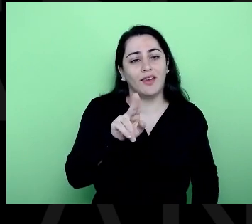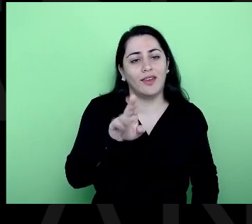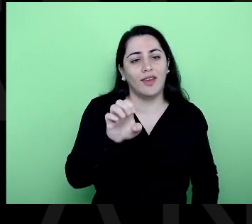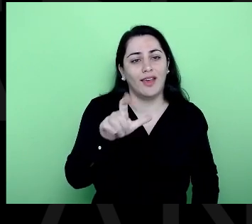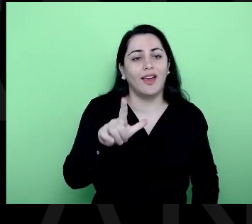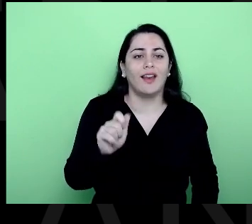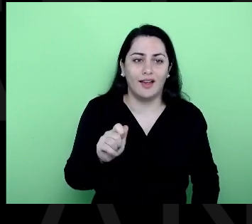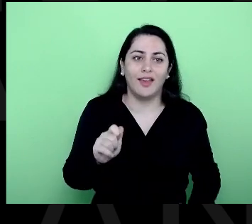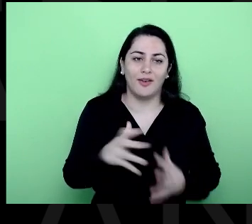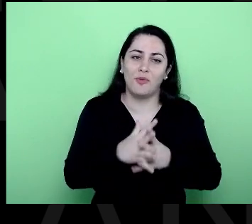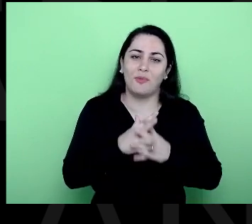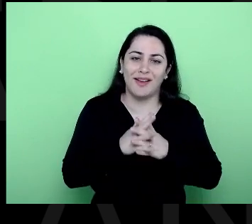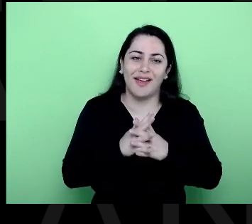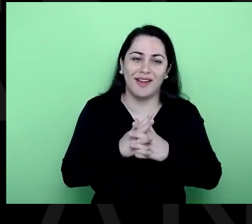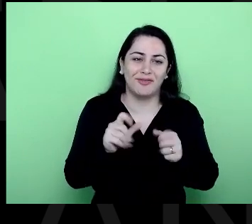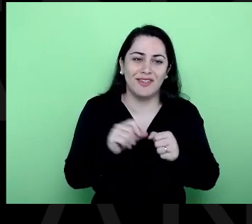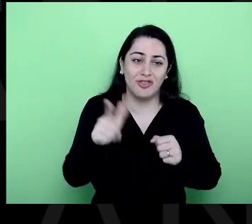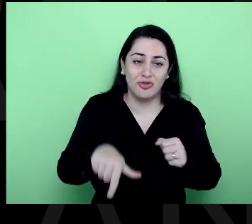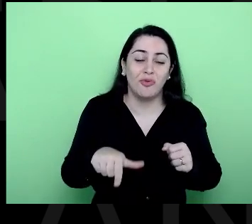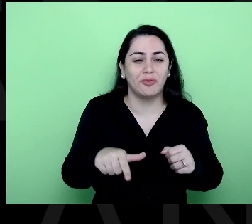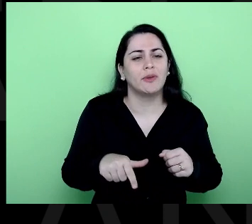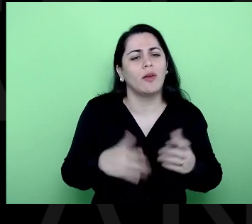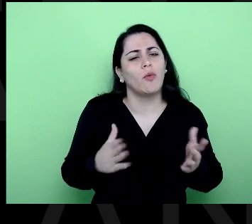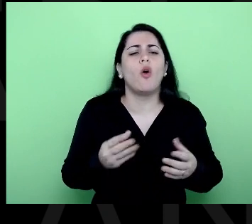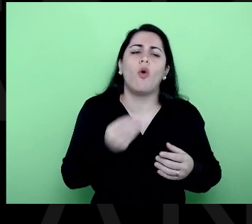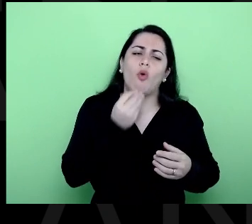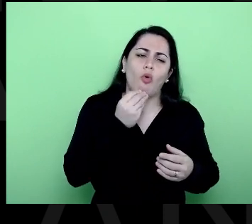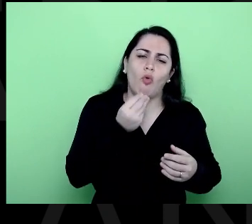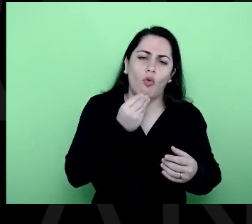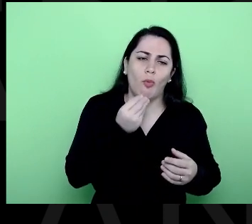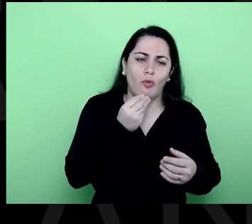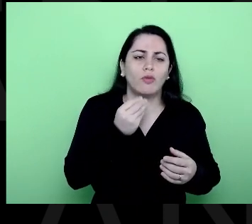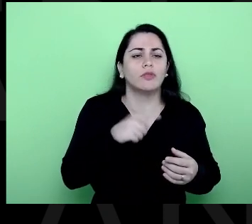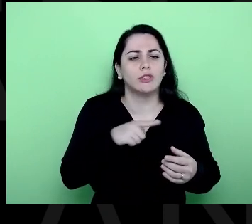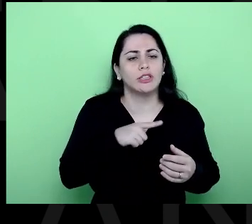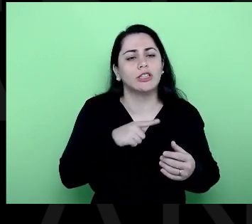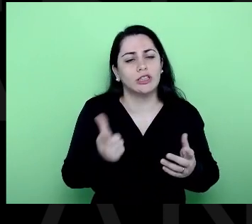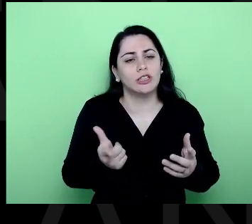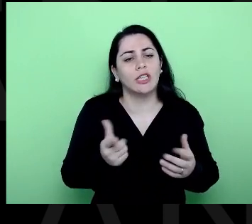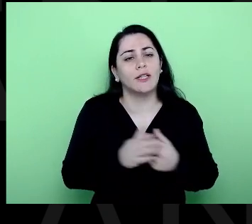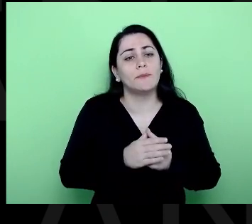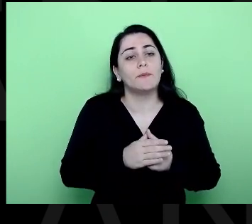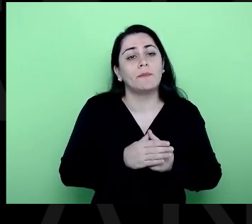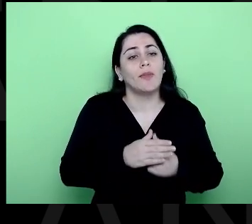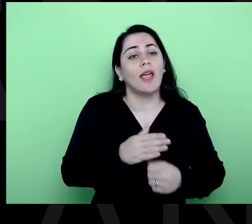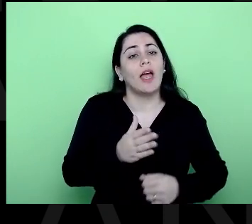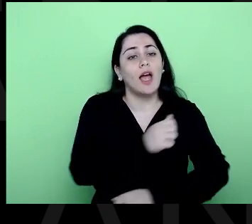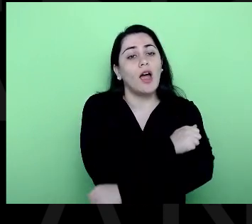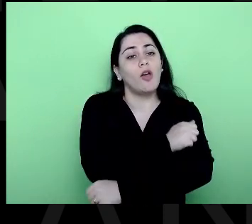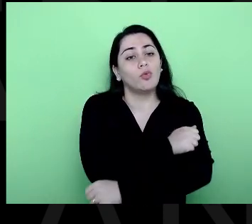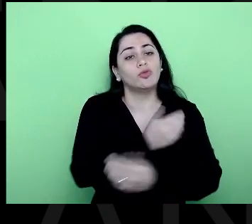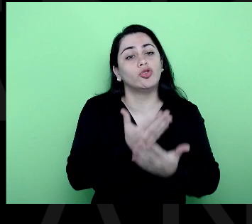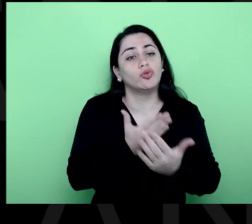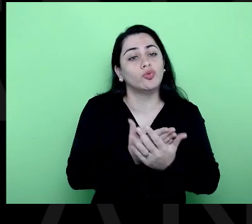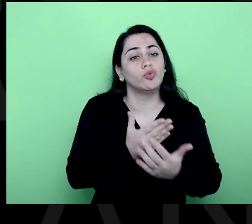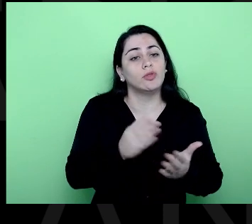do Marighella, né? E, cara, lógico que havia um clássico entre os estudantes de jornalismo também da minha